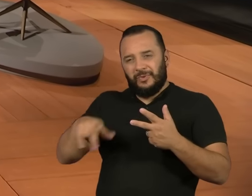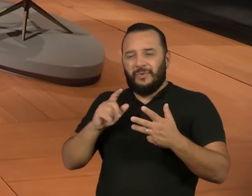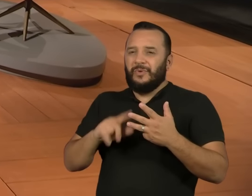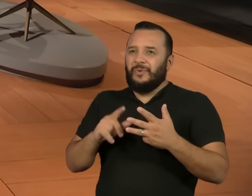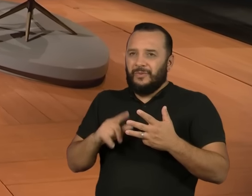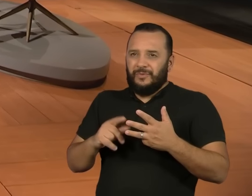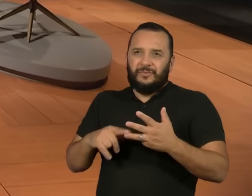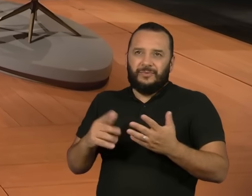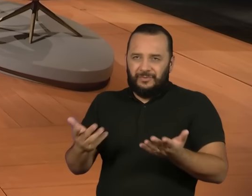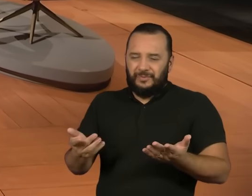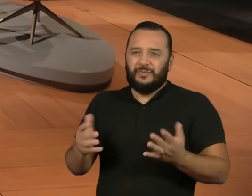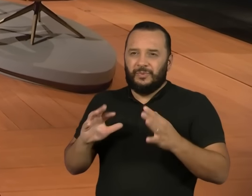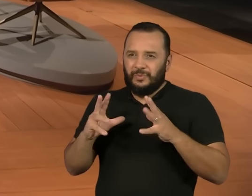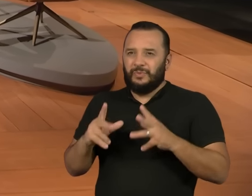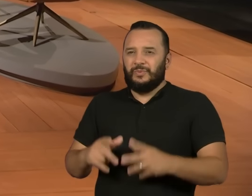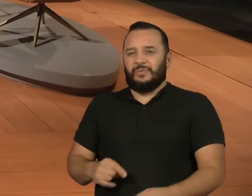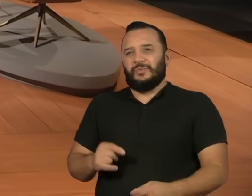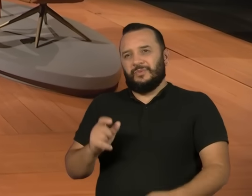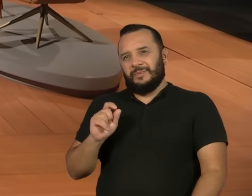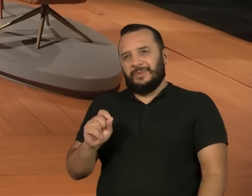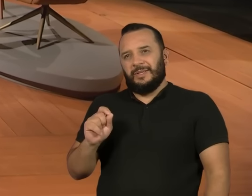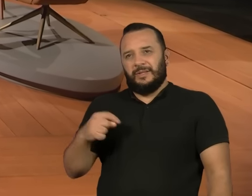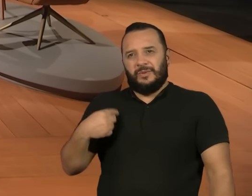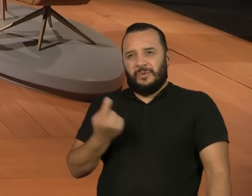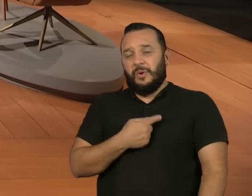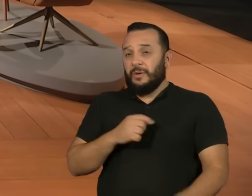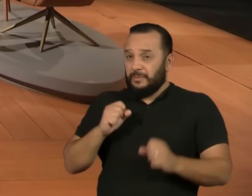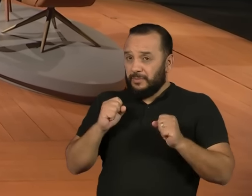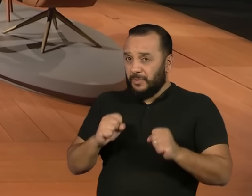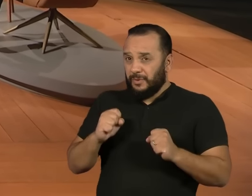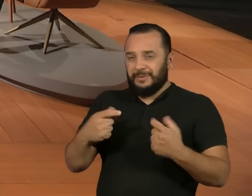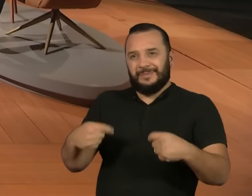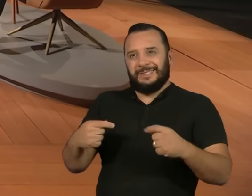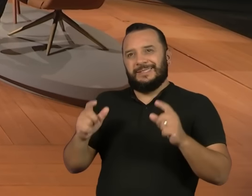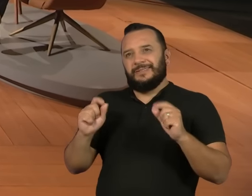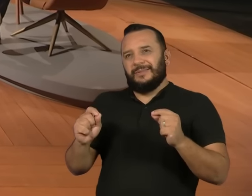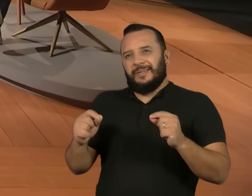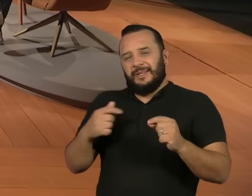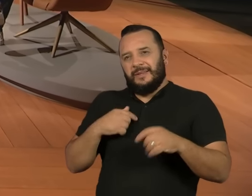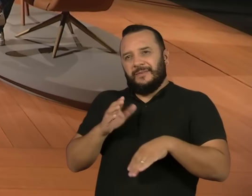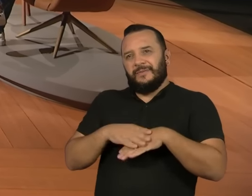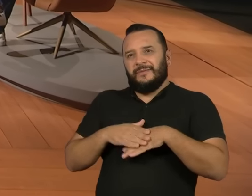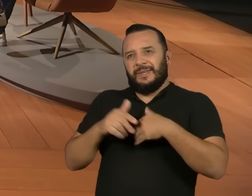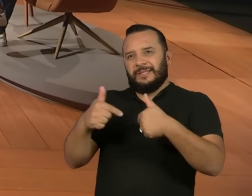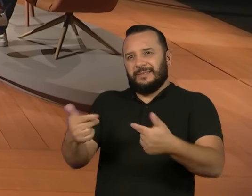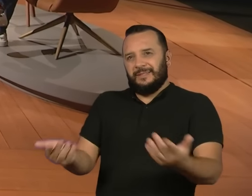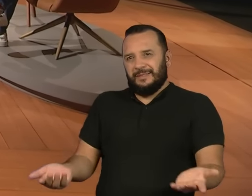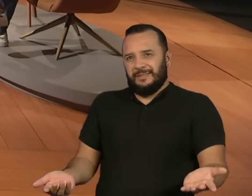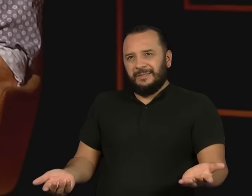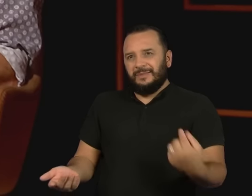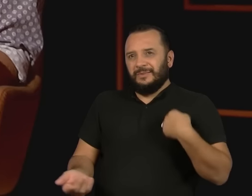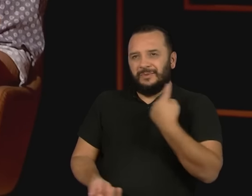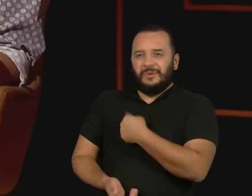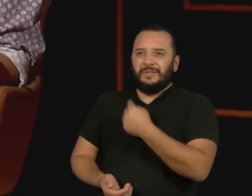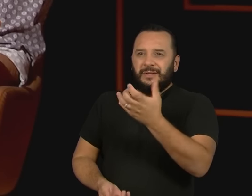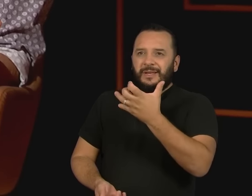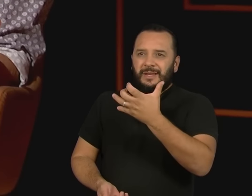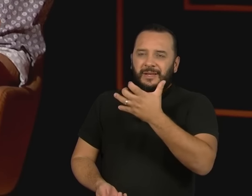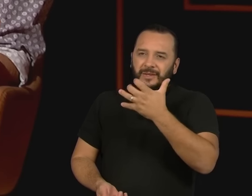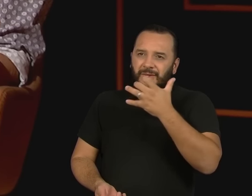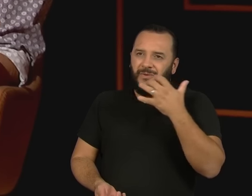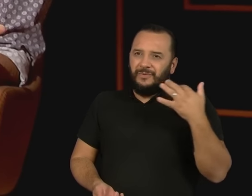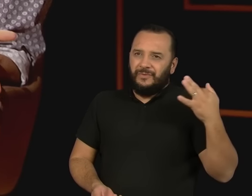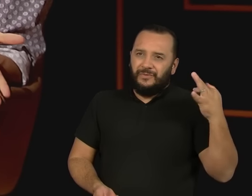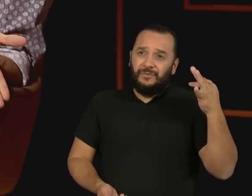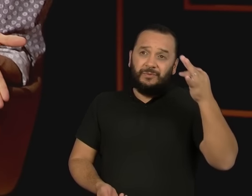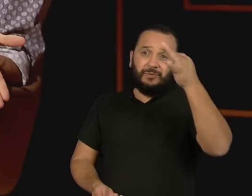Tá ligado realmente no que a gente pode e precisa e deve fazer se a gente quer um futuro, né,